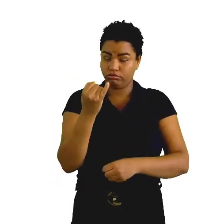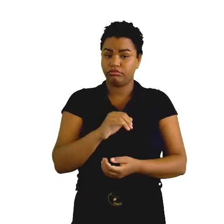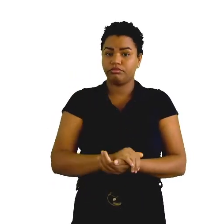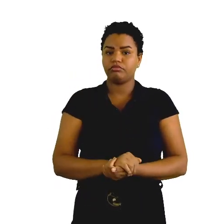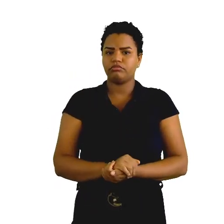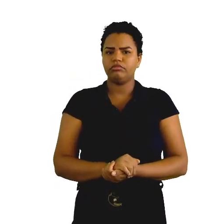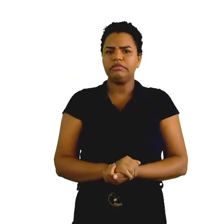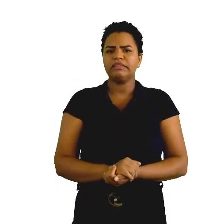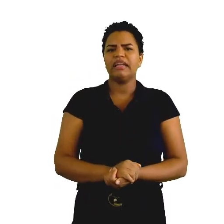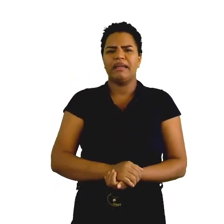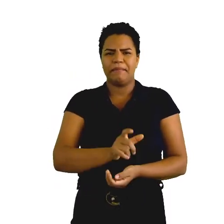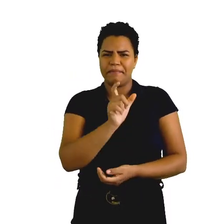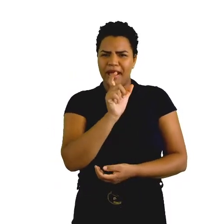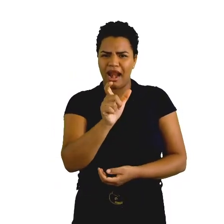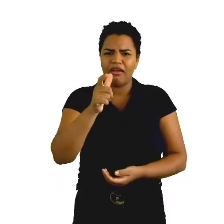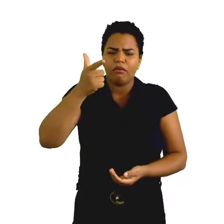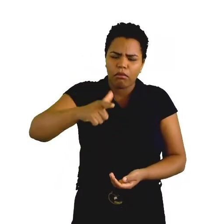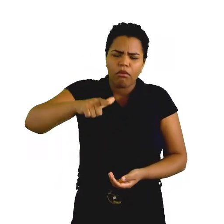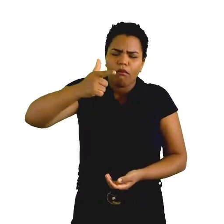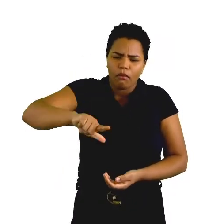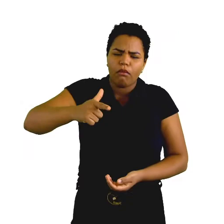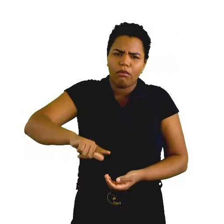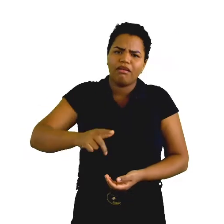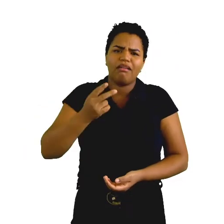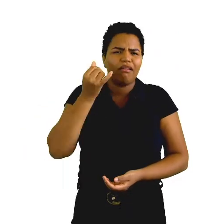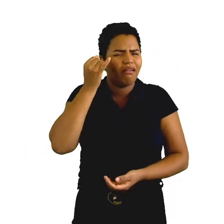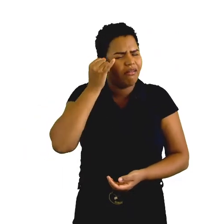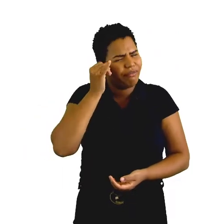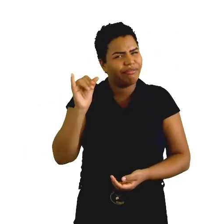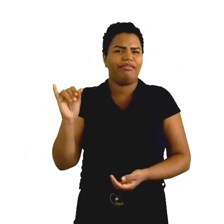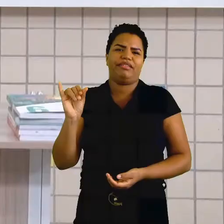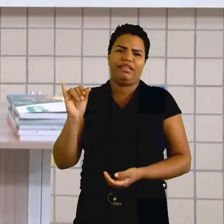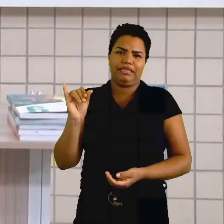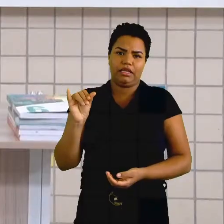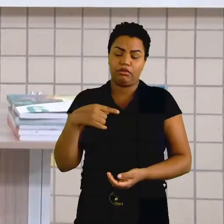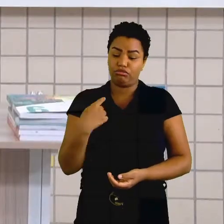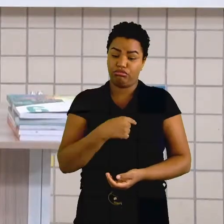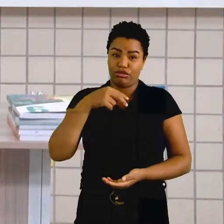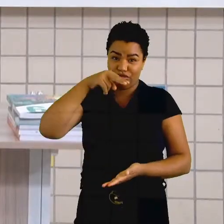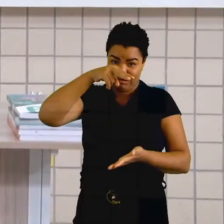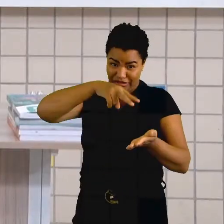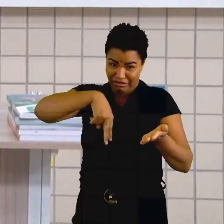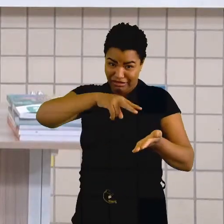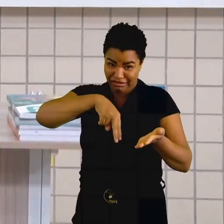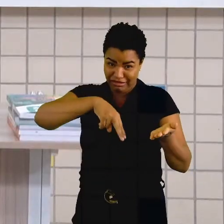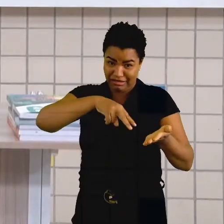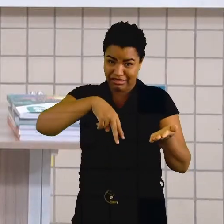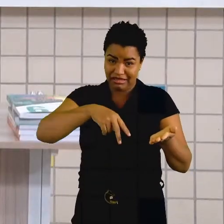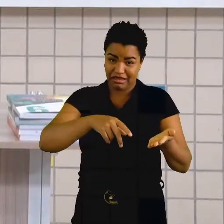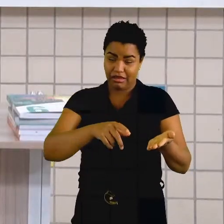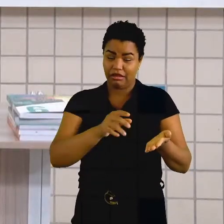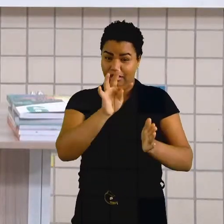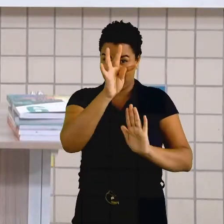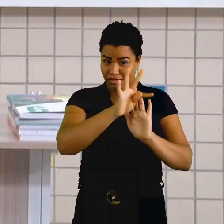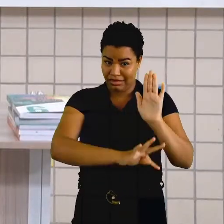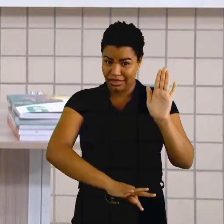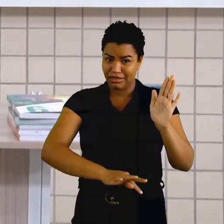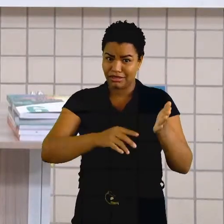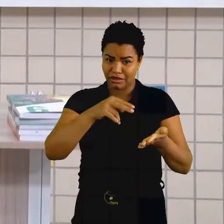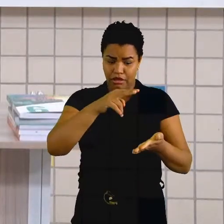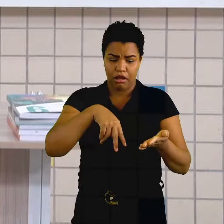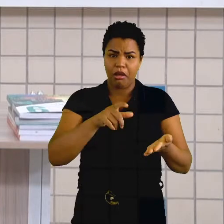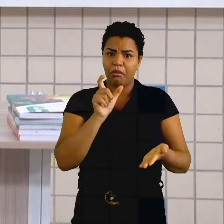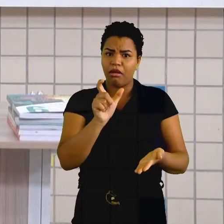repetições de palavras. É muito ruim para nós, leitores, lermos um texto e ter várias